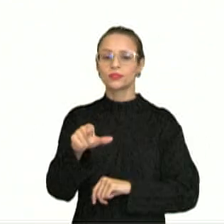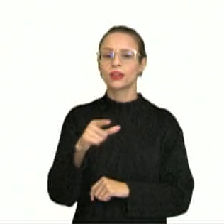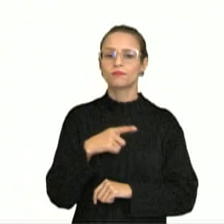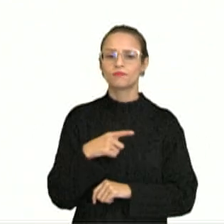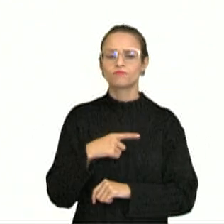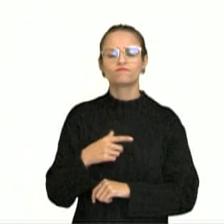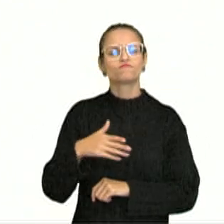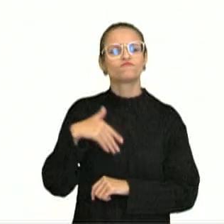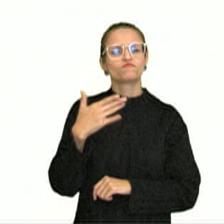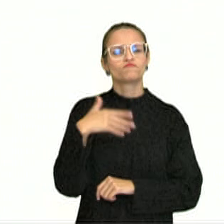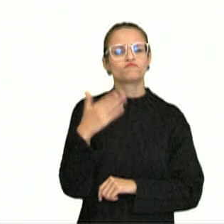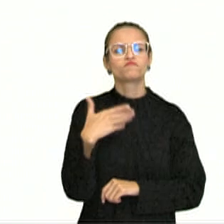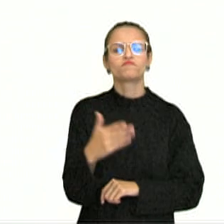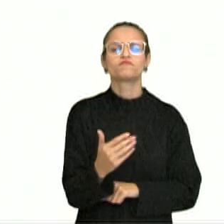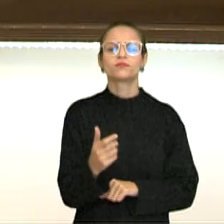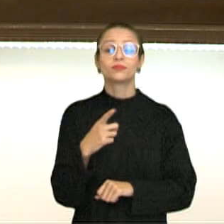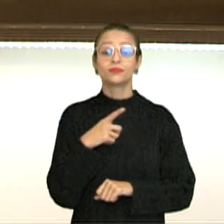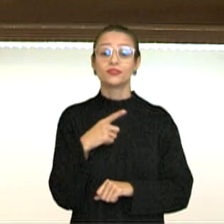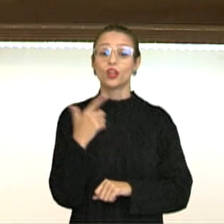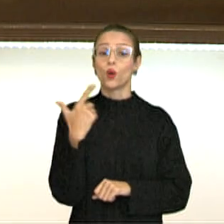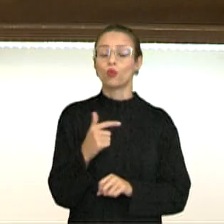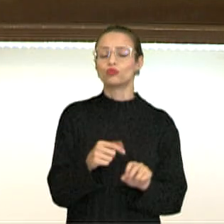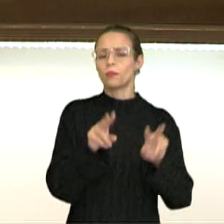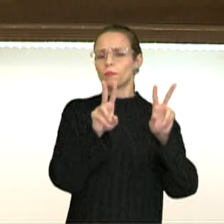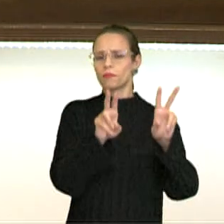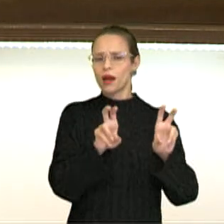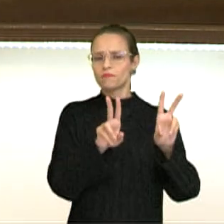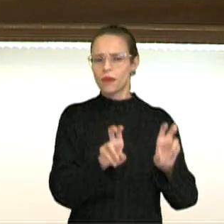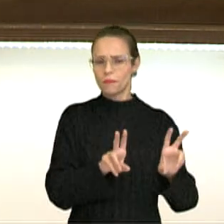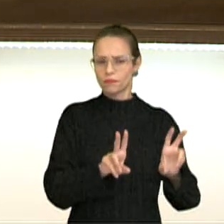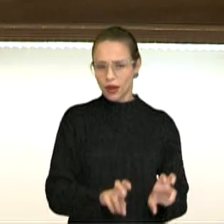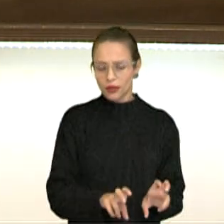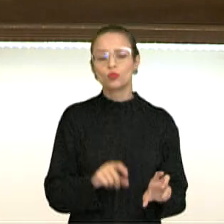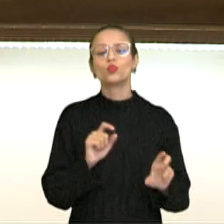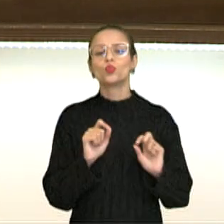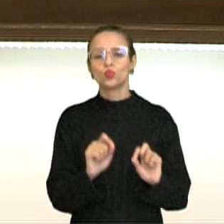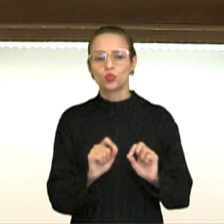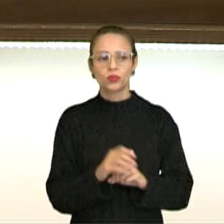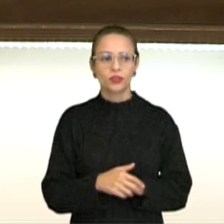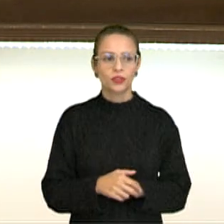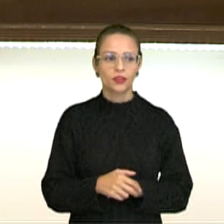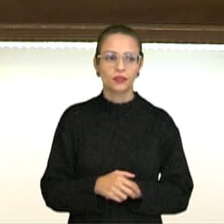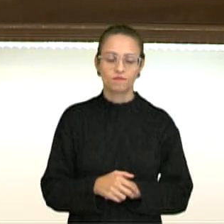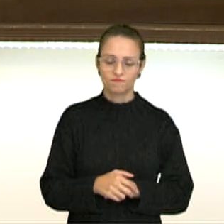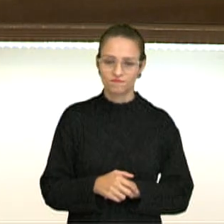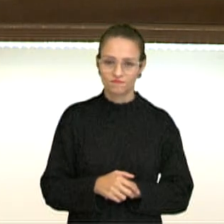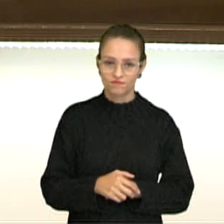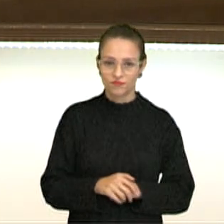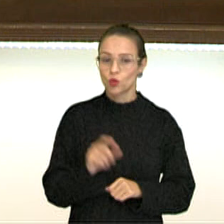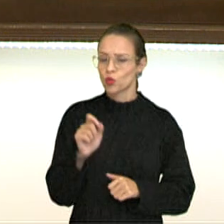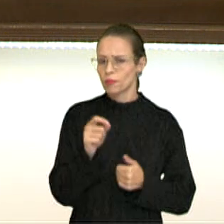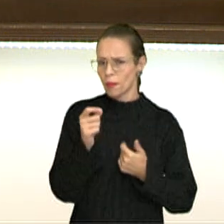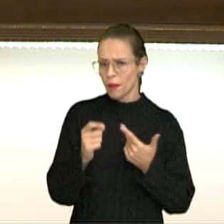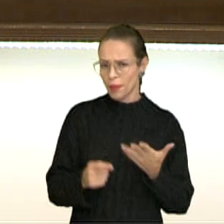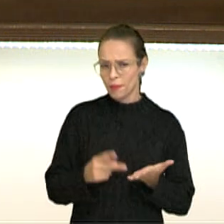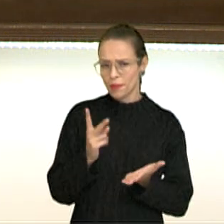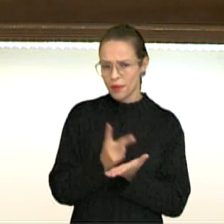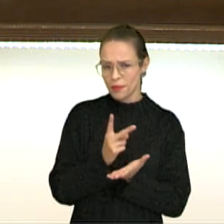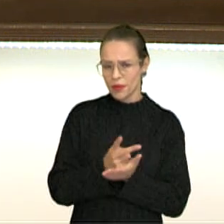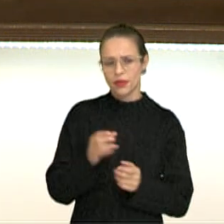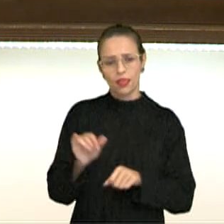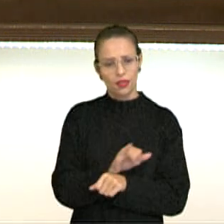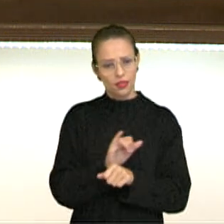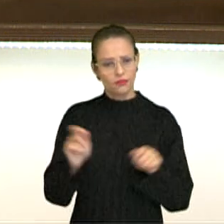pelas tantas, na reportagem, havia outros subtítulos, que seriam sinais frequentes, ferramentas que podem facilitar